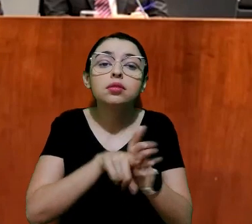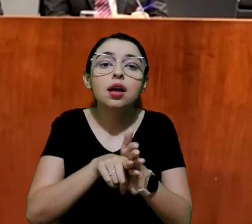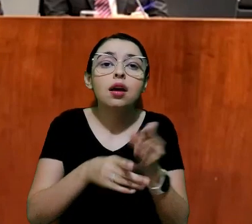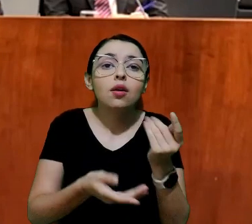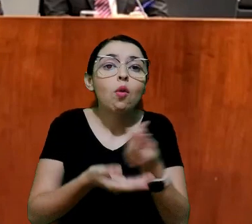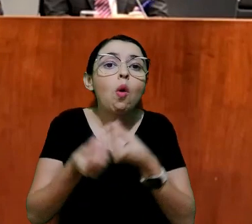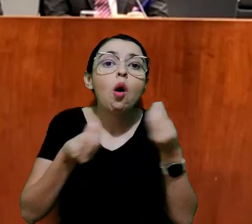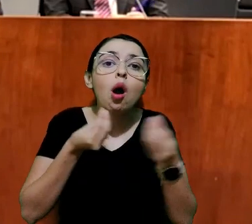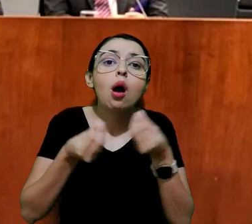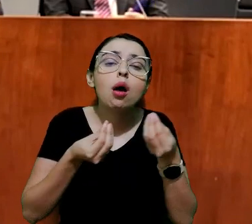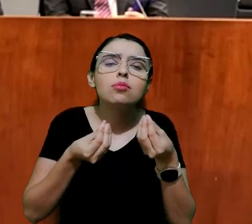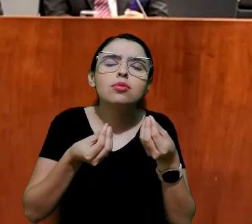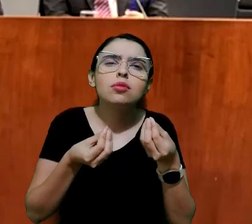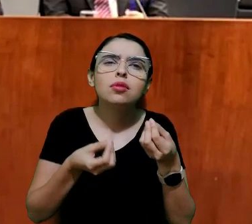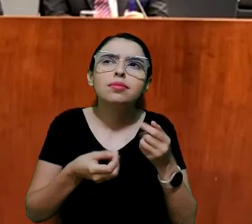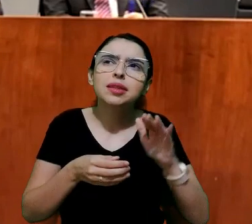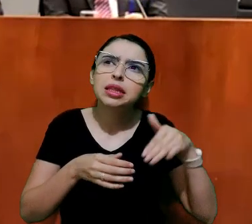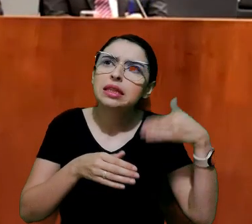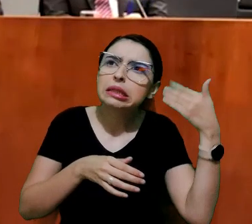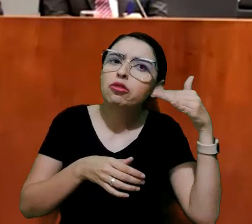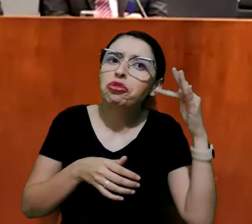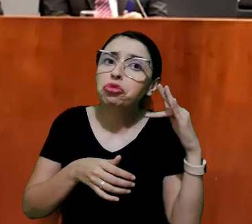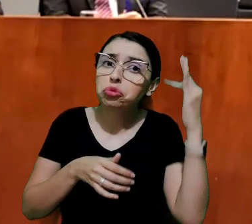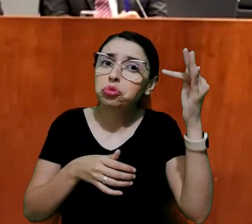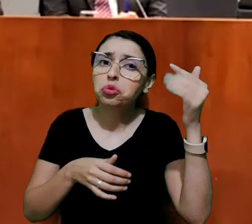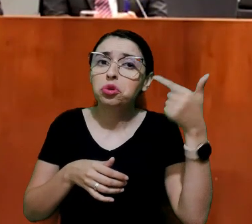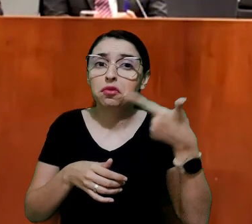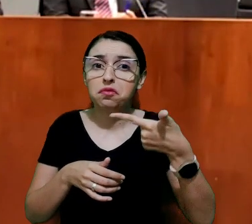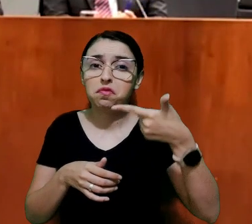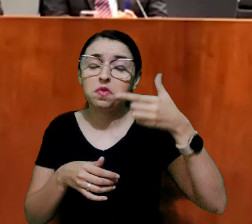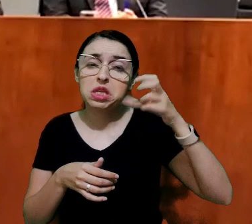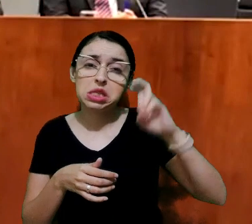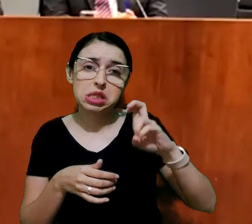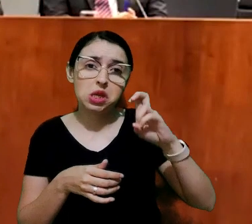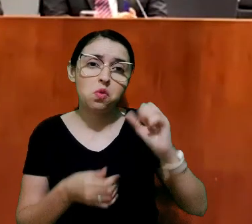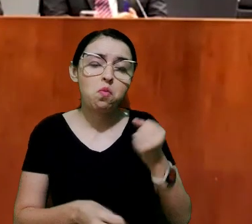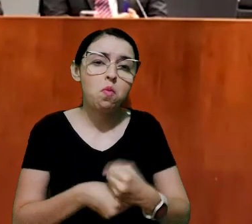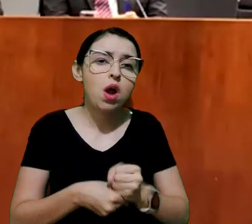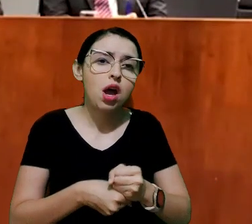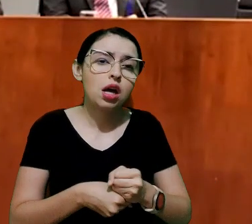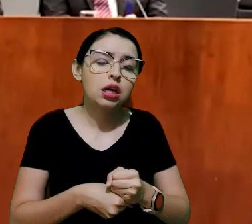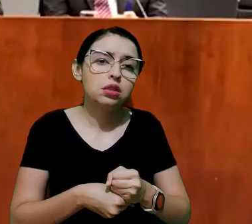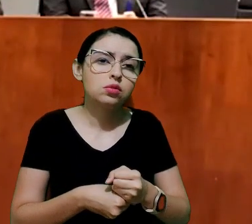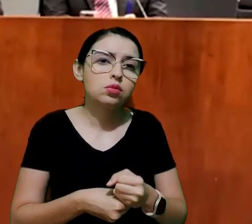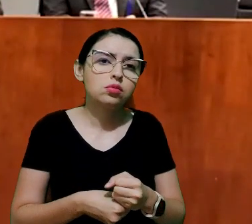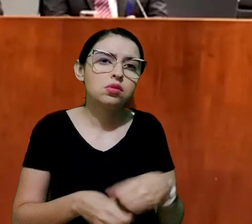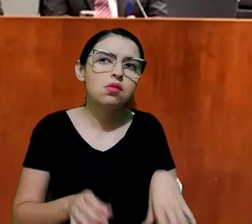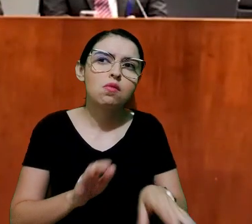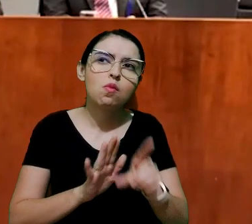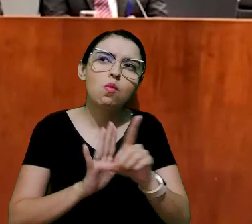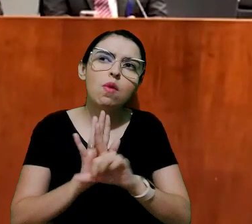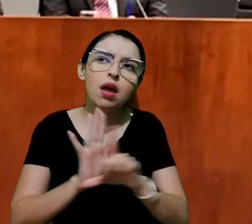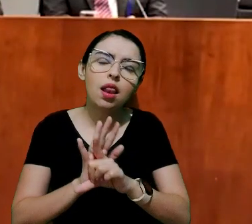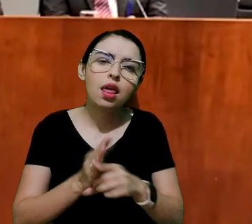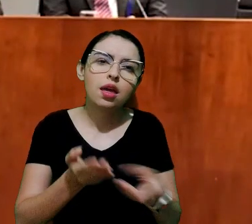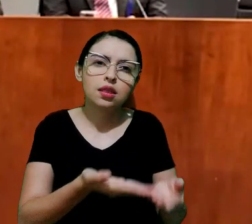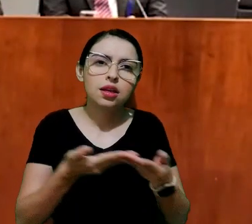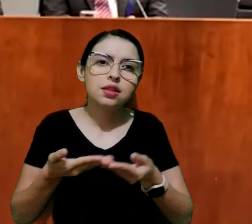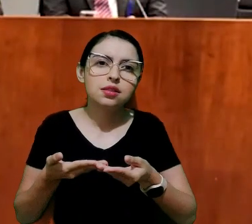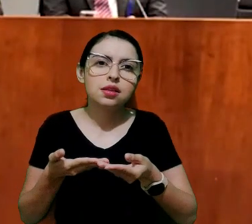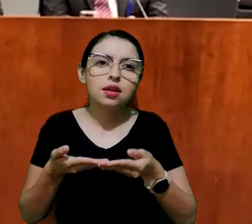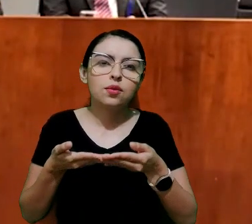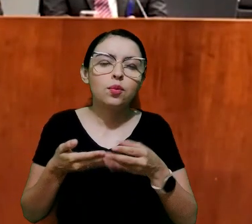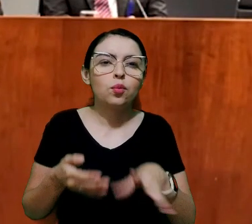anos quando nos chegar às mãos uma ação em que uma criança que tenha sido registrada